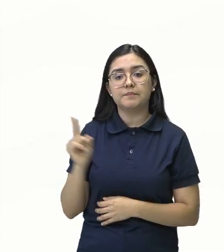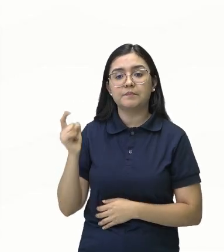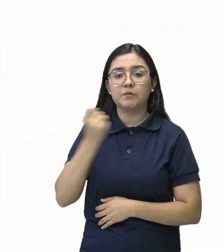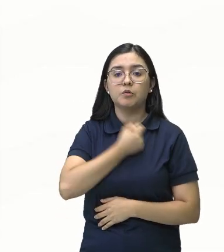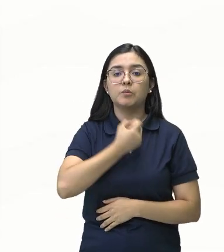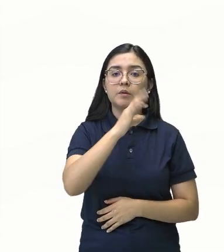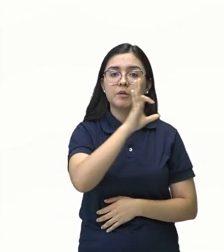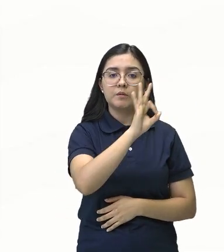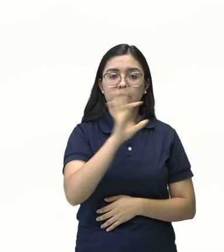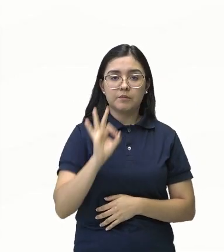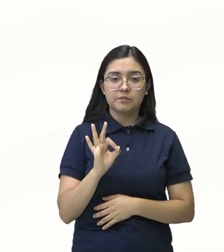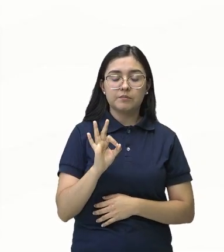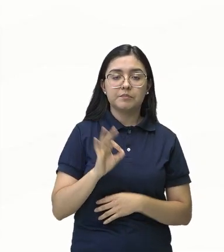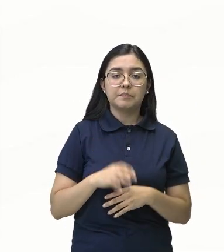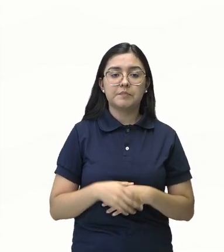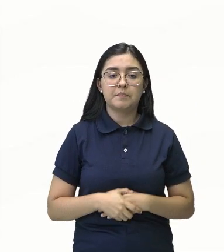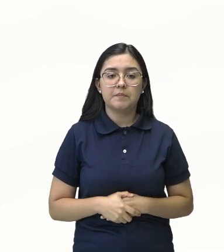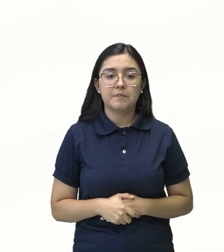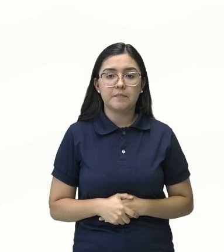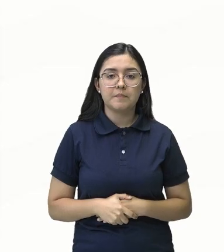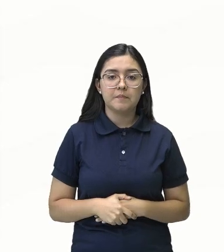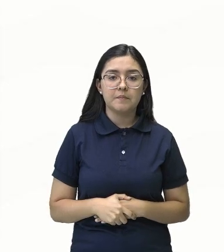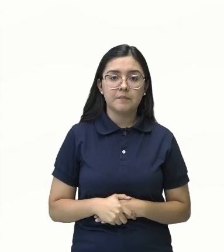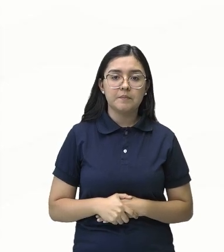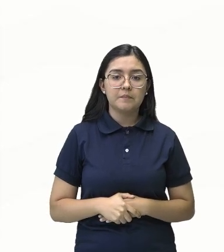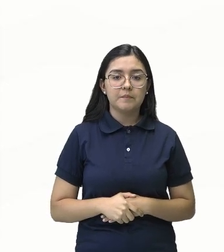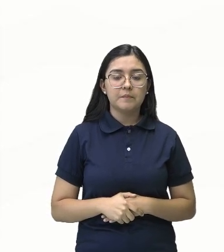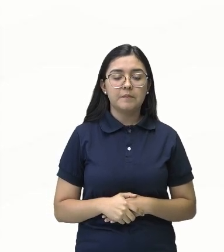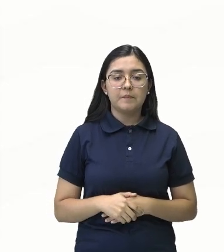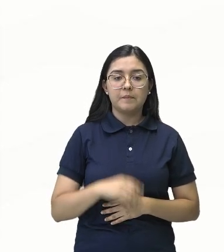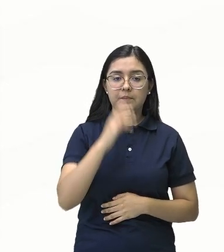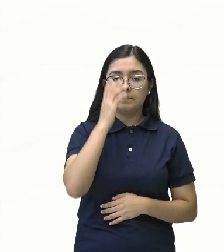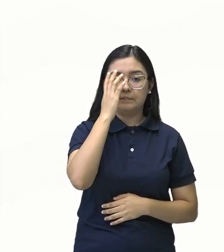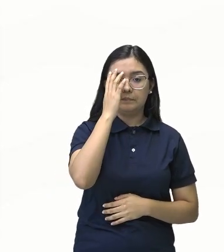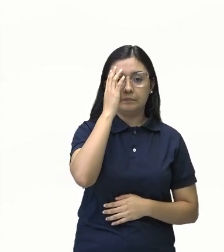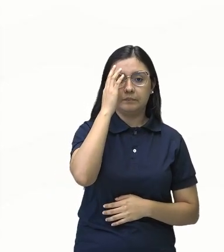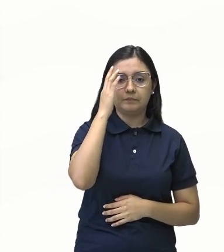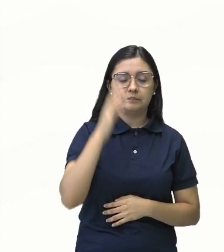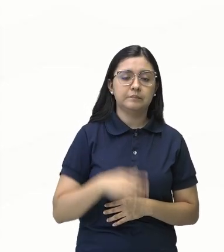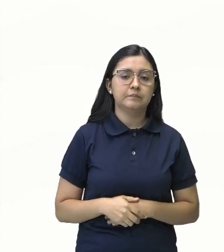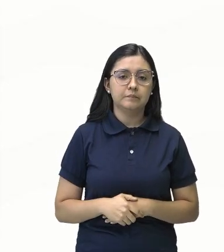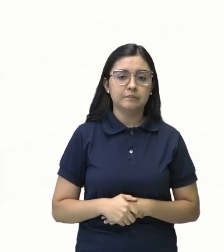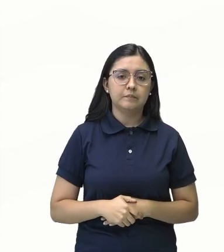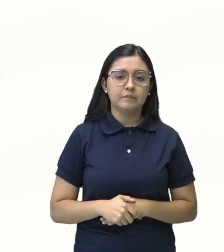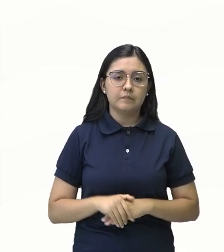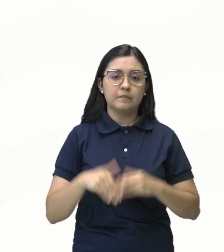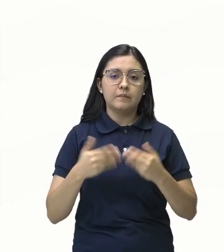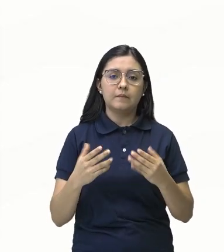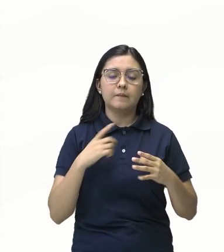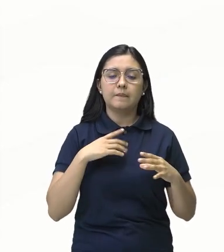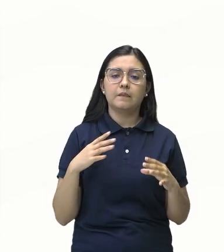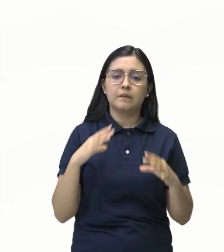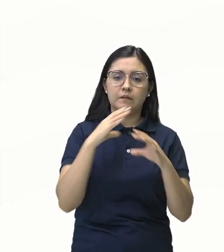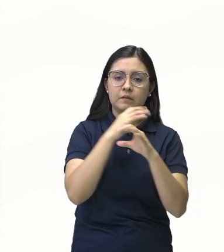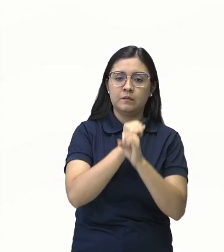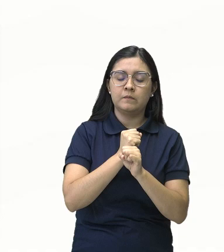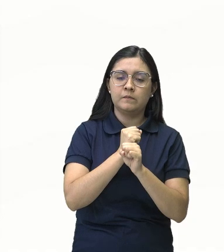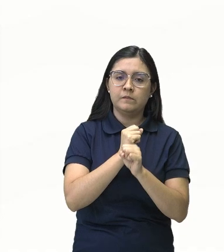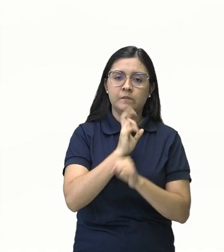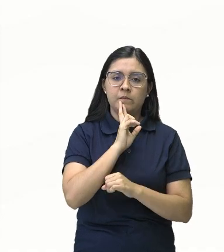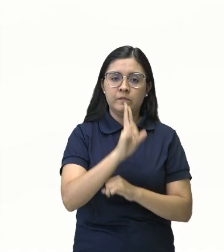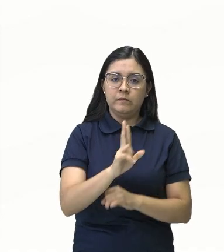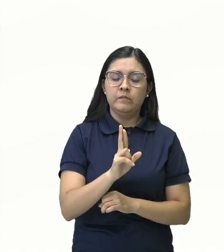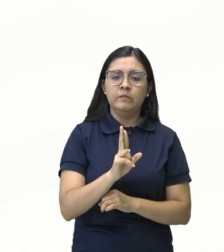em percentuais ou porcentagens, tá? As partes, quando somadas, devem resultar